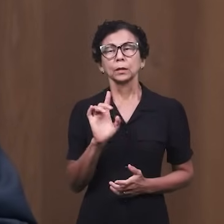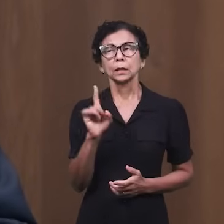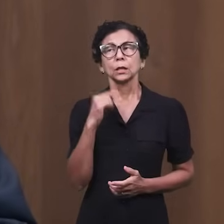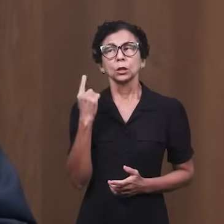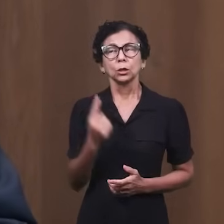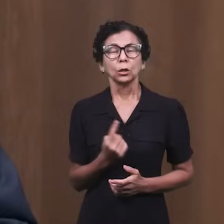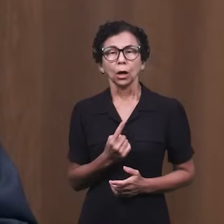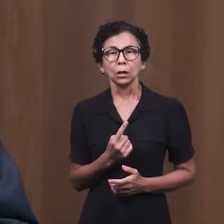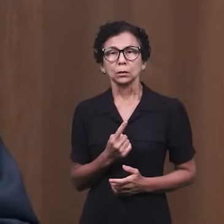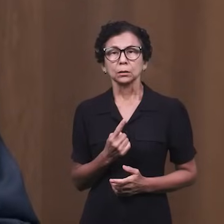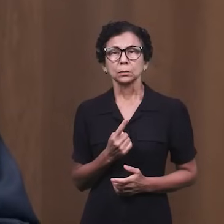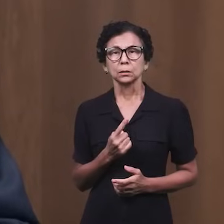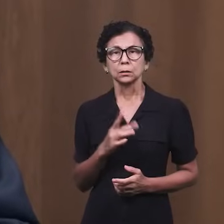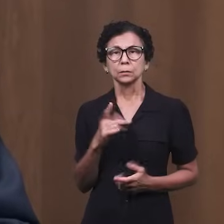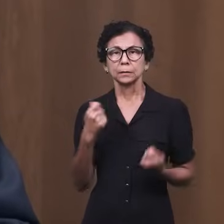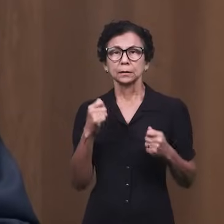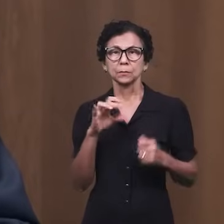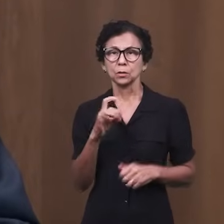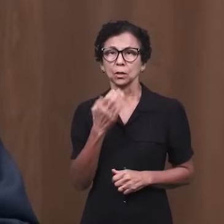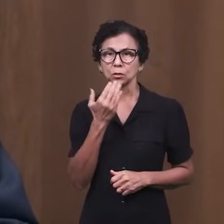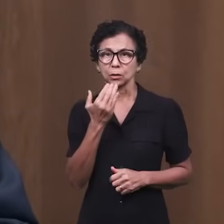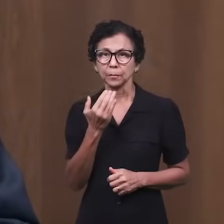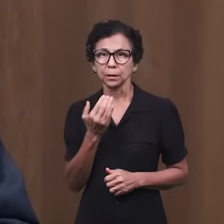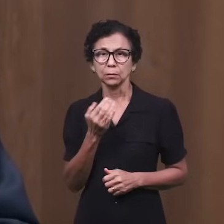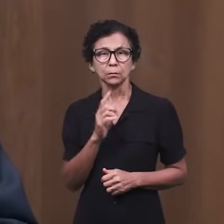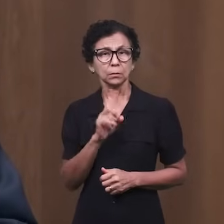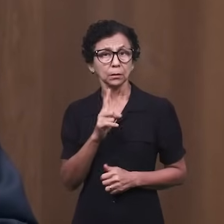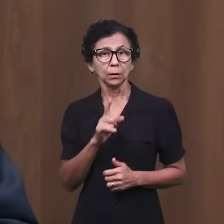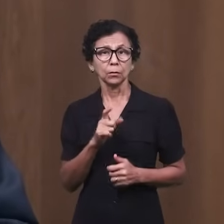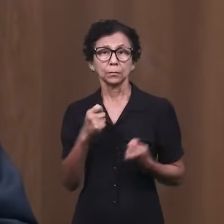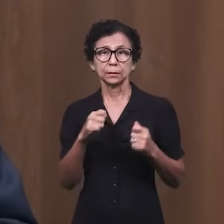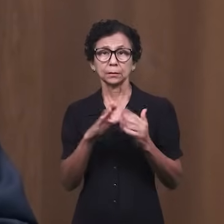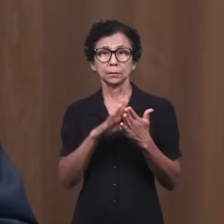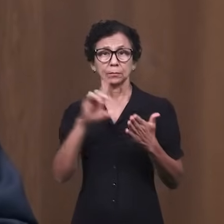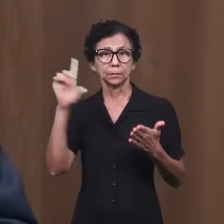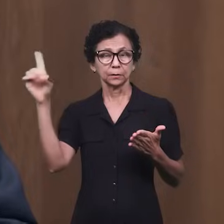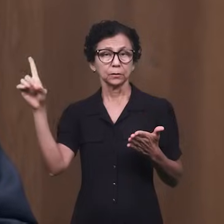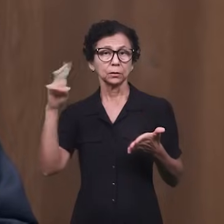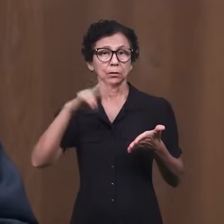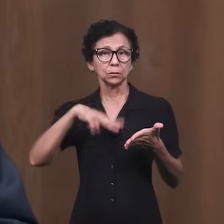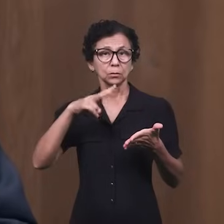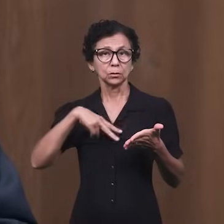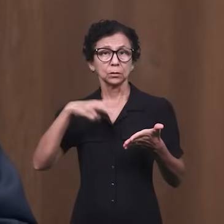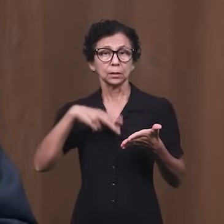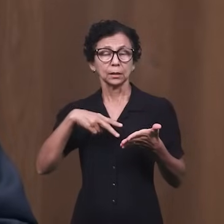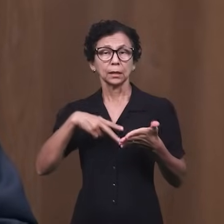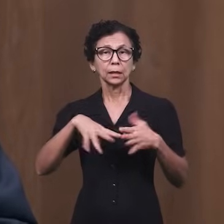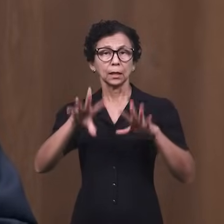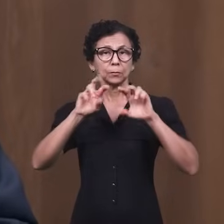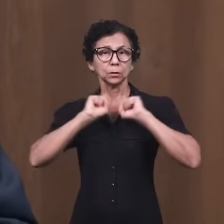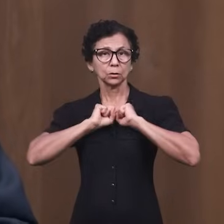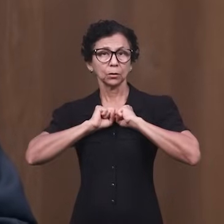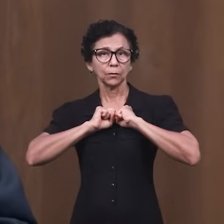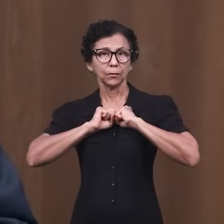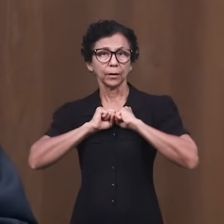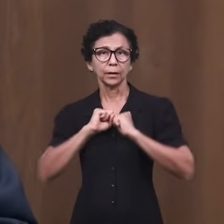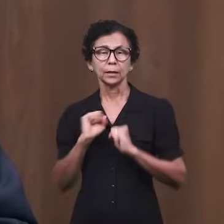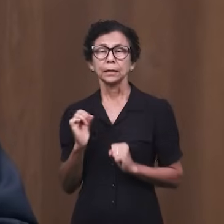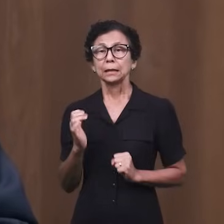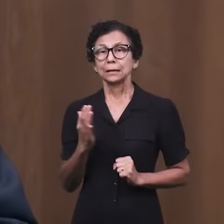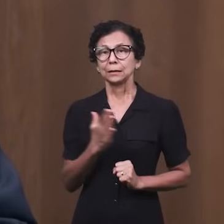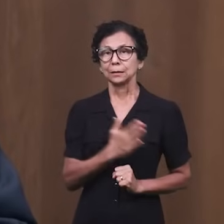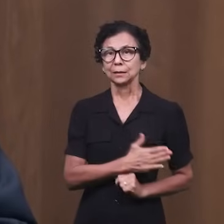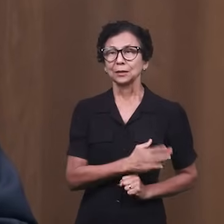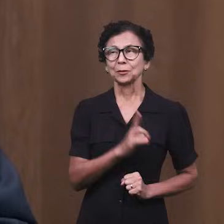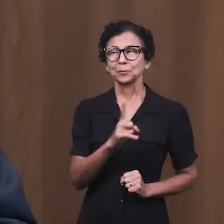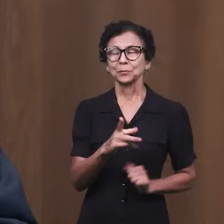refletir numa Vida Saudável espiritualmente quando a gente vai no médico alguma coisa desse tipo vê como que os nossos